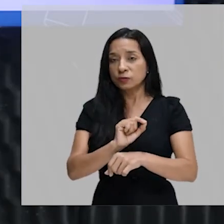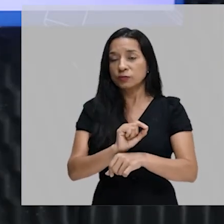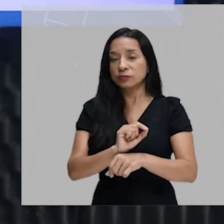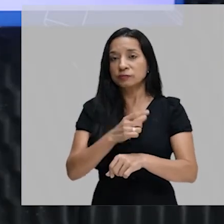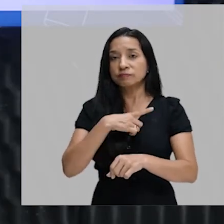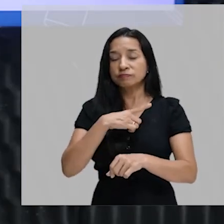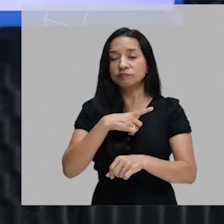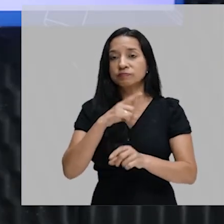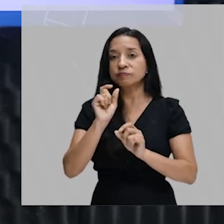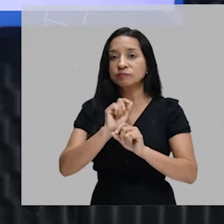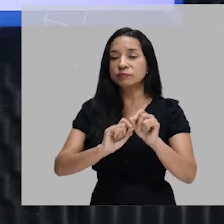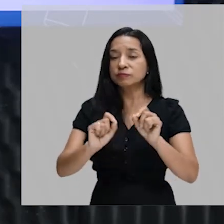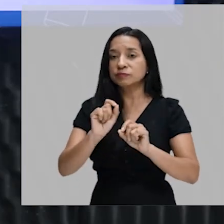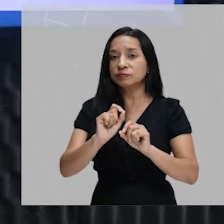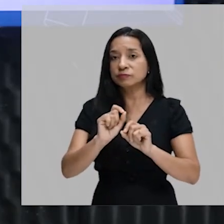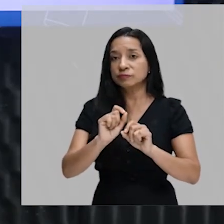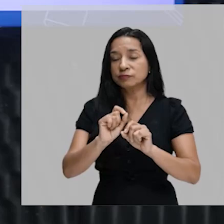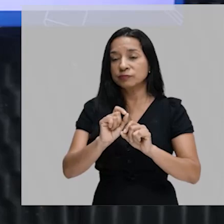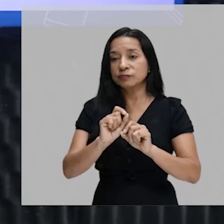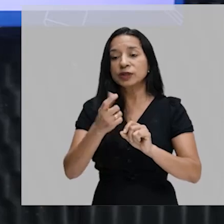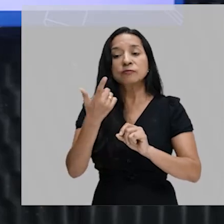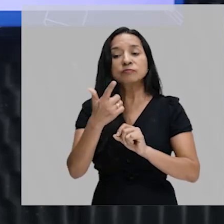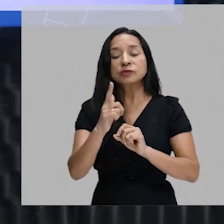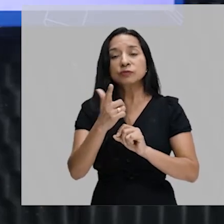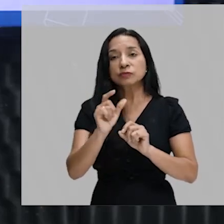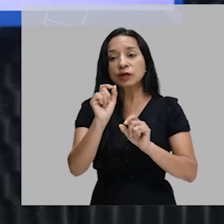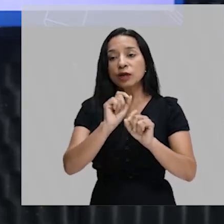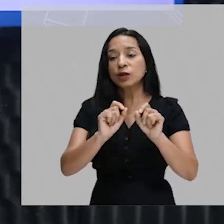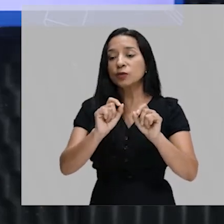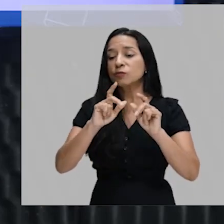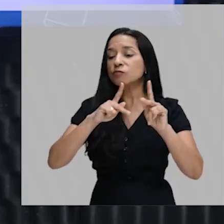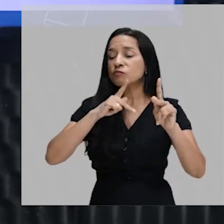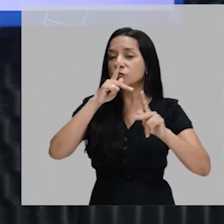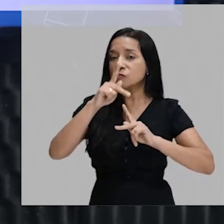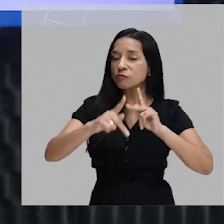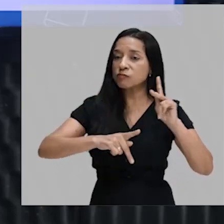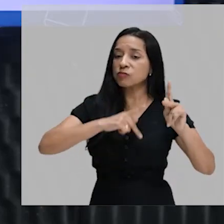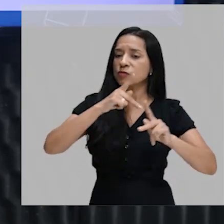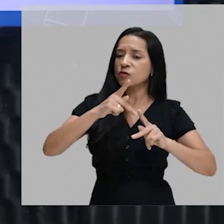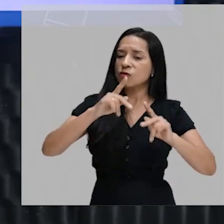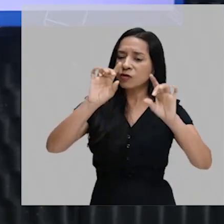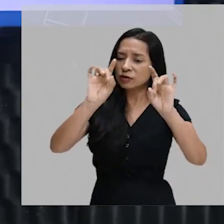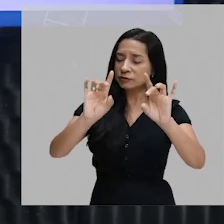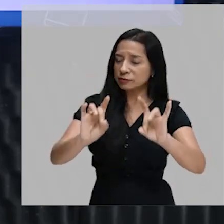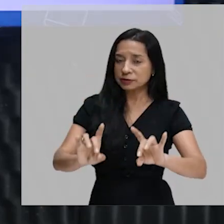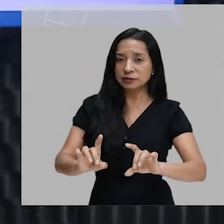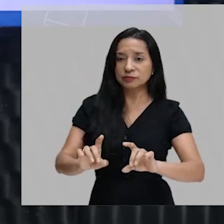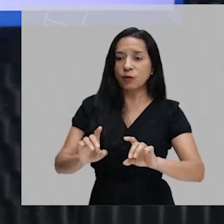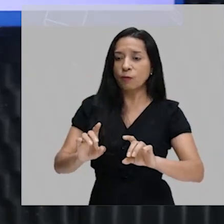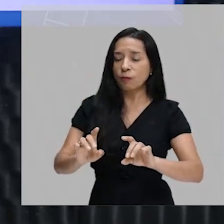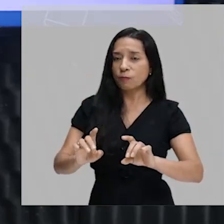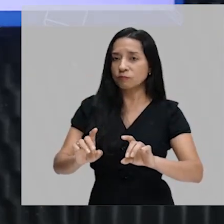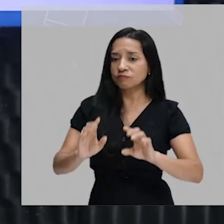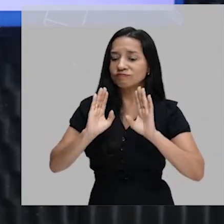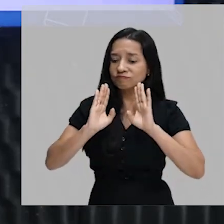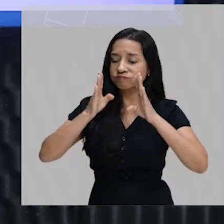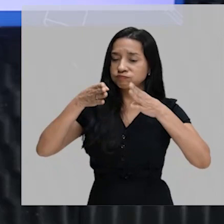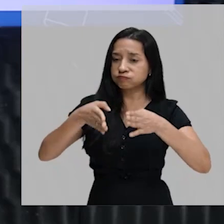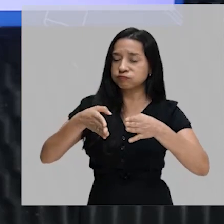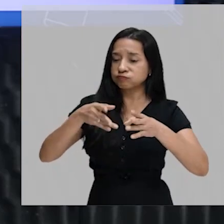tem, eu vou dizer que ela não tem um público específico. Por quê? Porque eu acredito